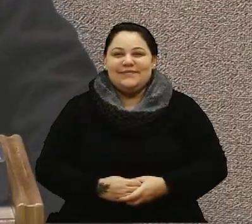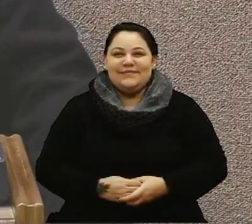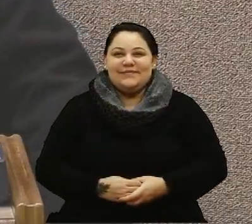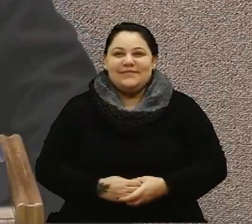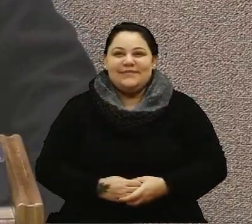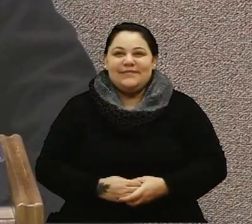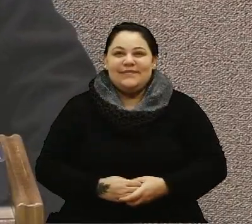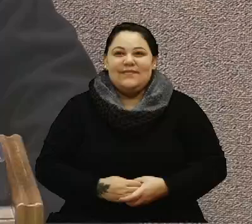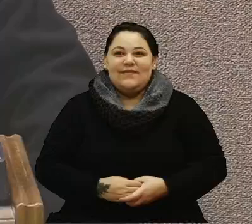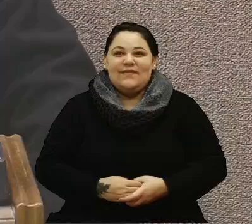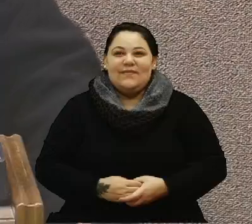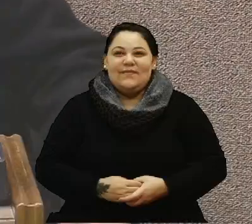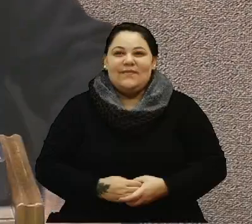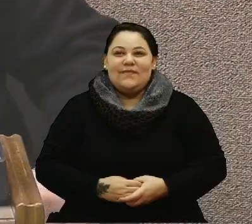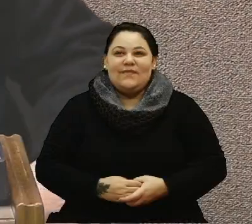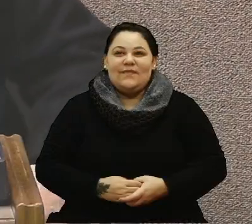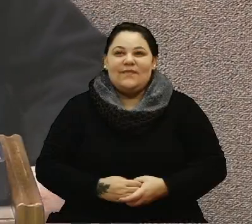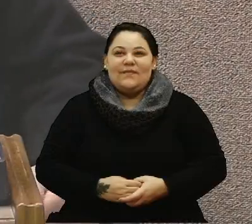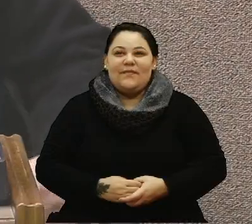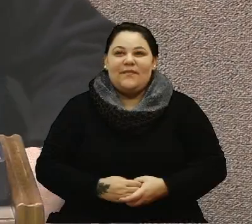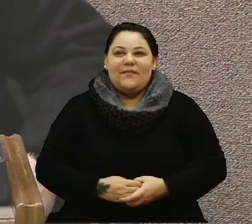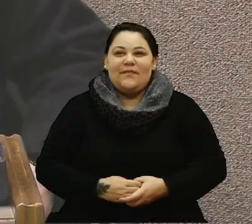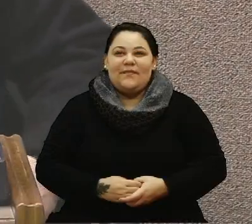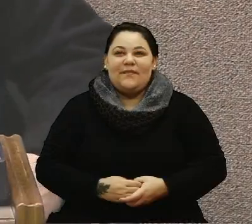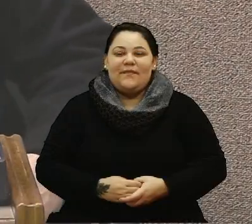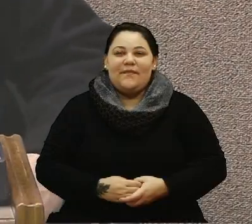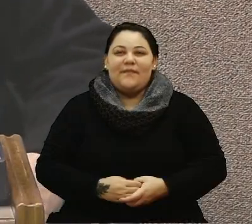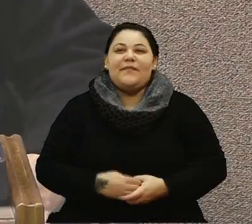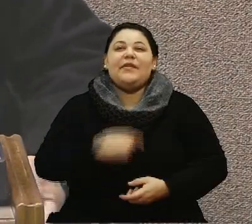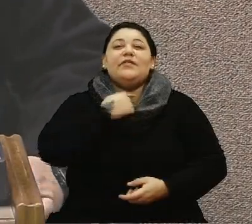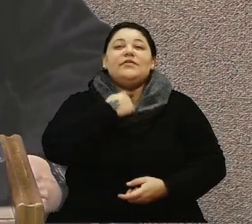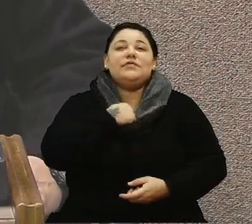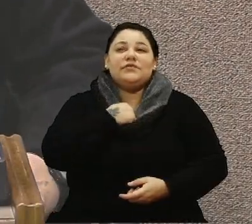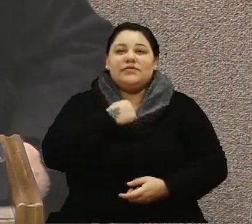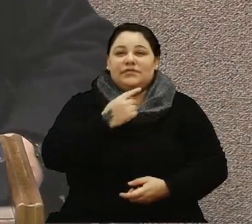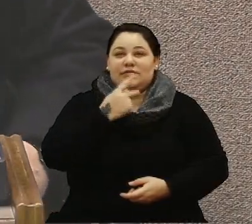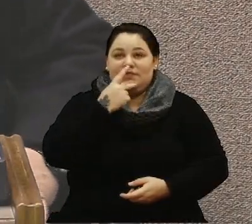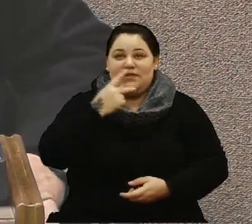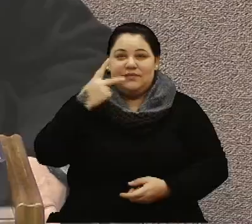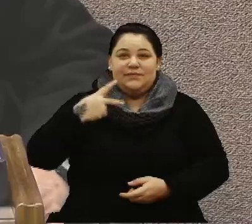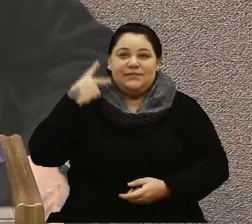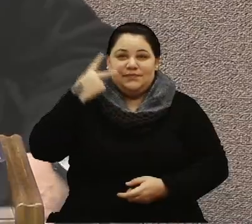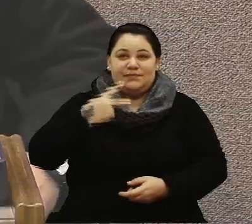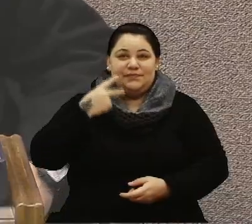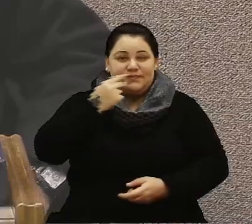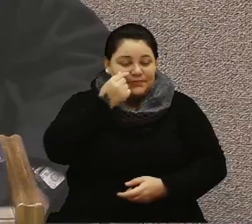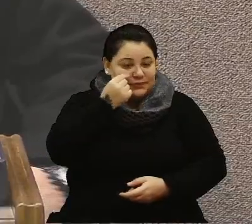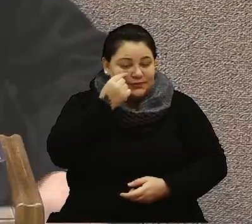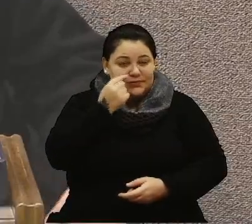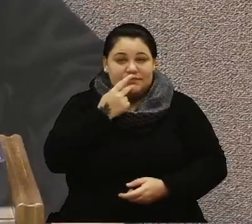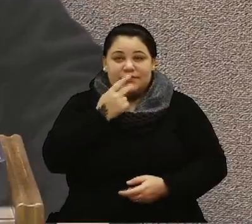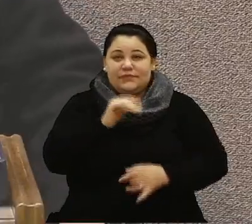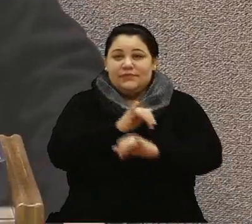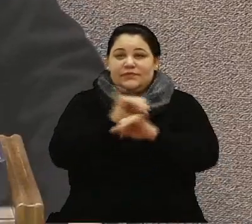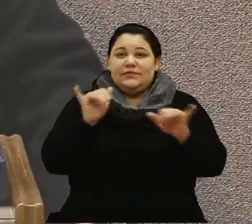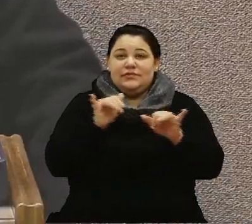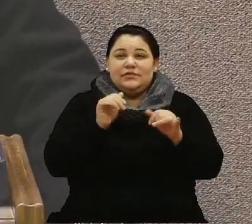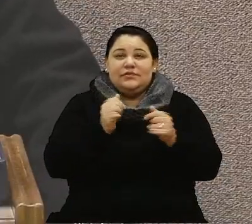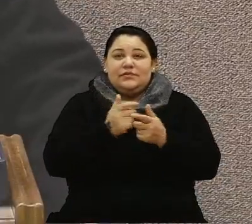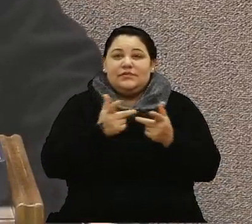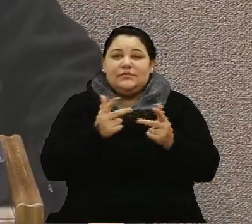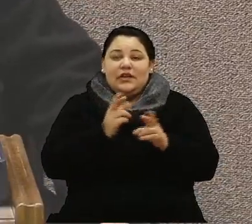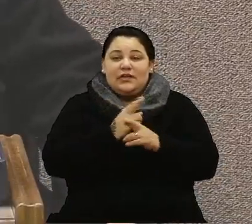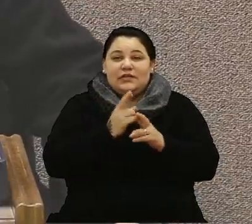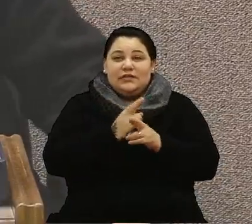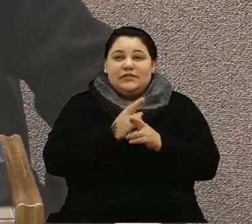Mas gostei da fala do vereador Eloy Frisch, que nos trouxe notícias alvissareiras com relação